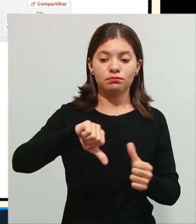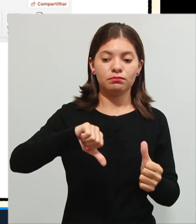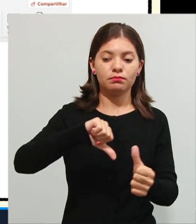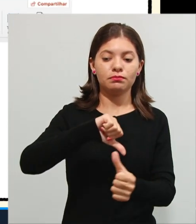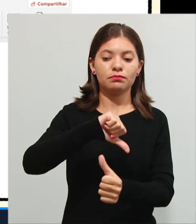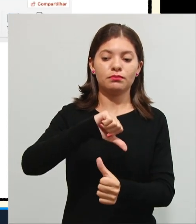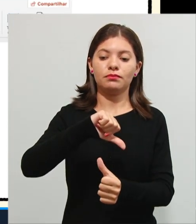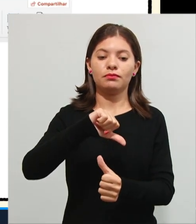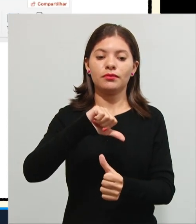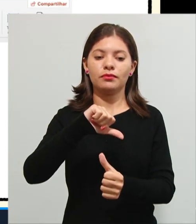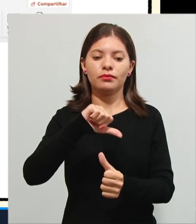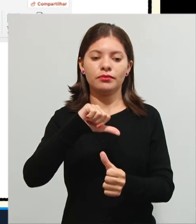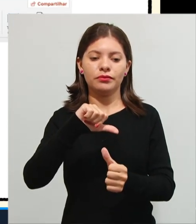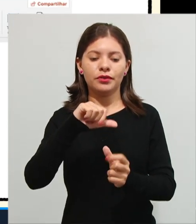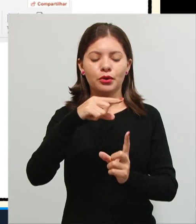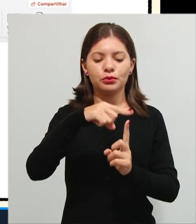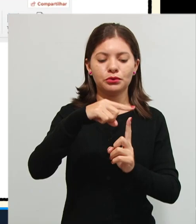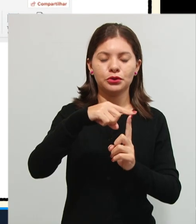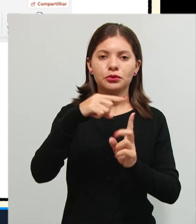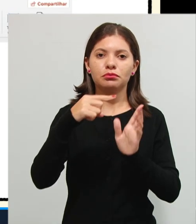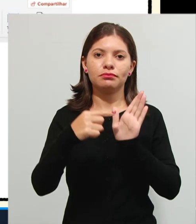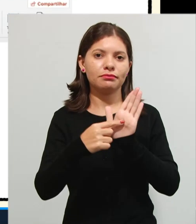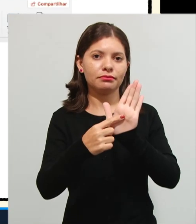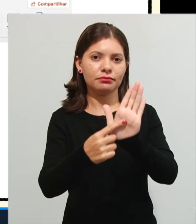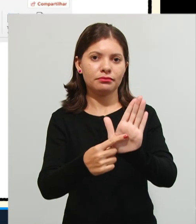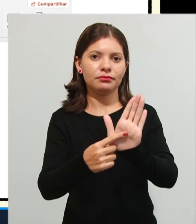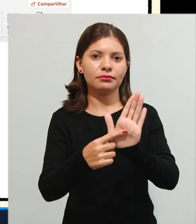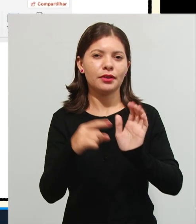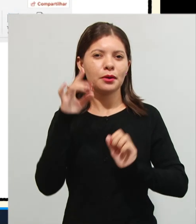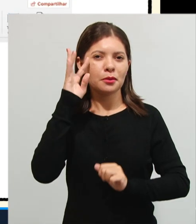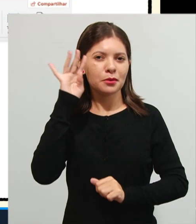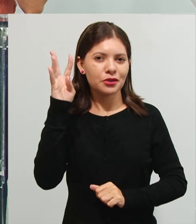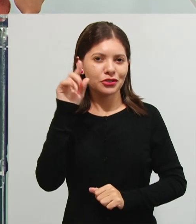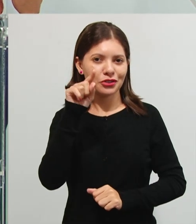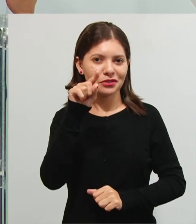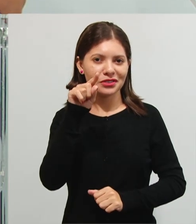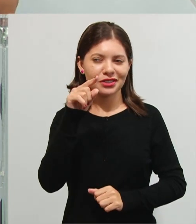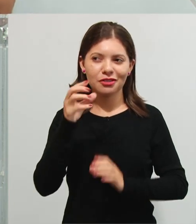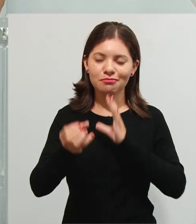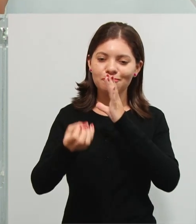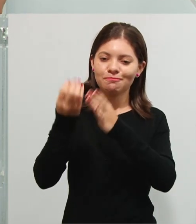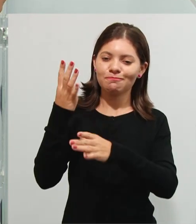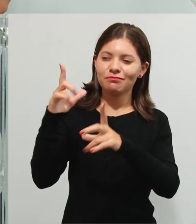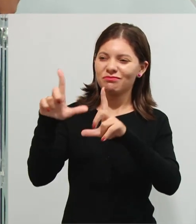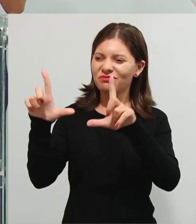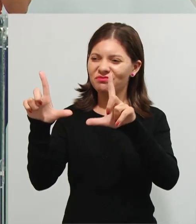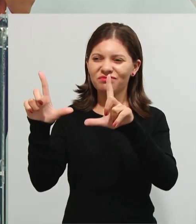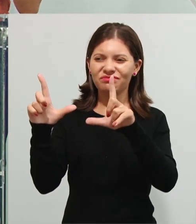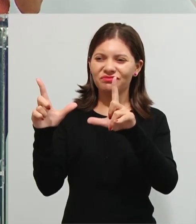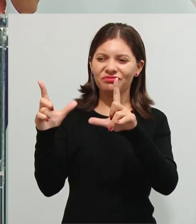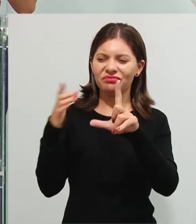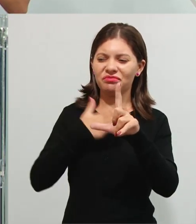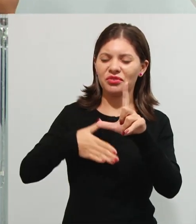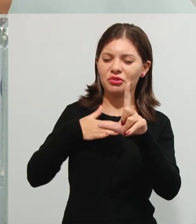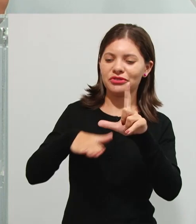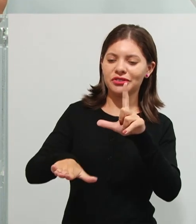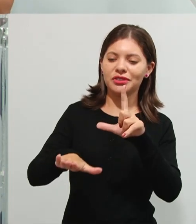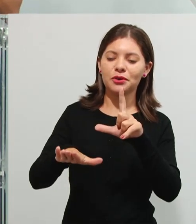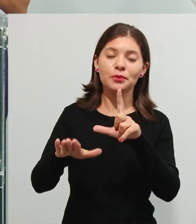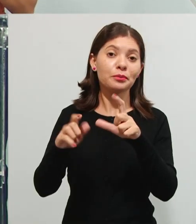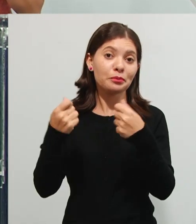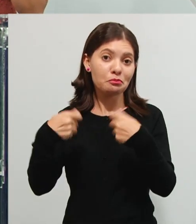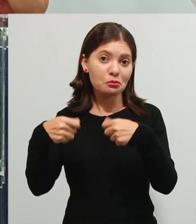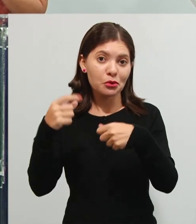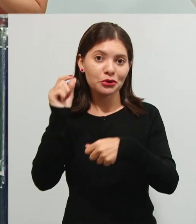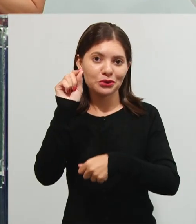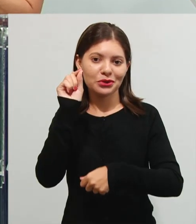O design da nossa apresentação. Então, imagina que vocês criaram uma apresentação, não está gostando, vocês têm a possibilidade de